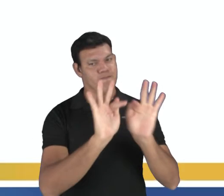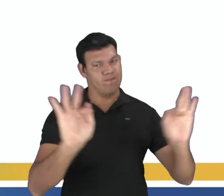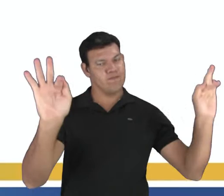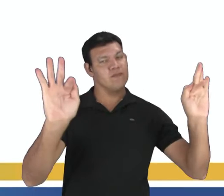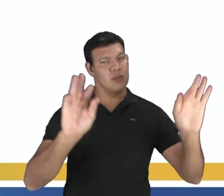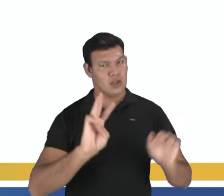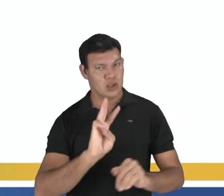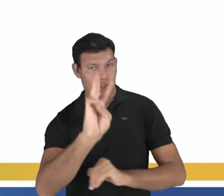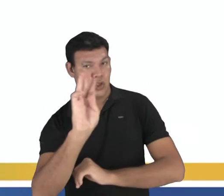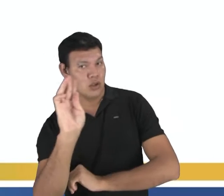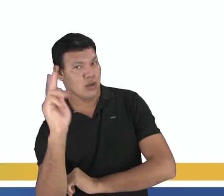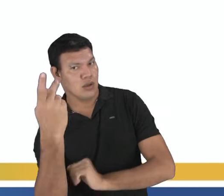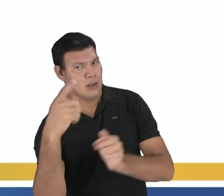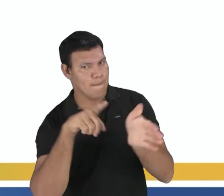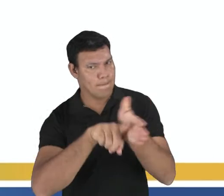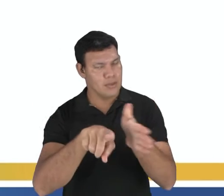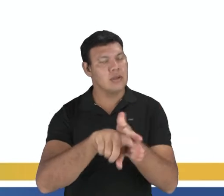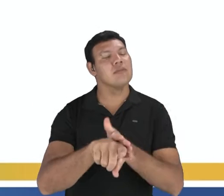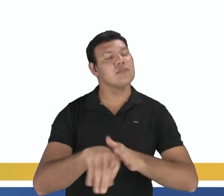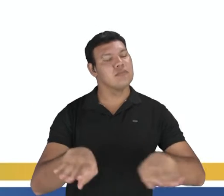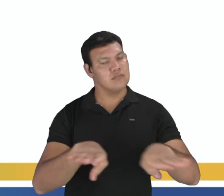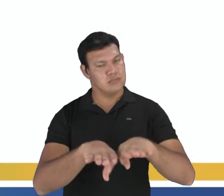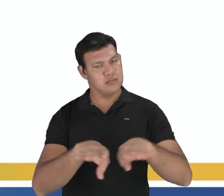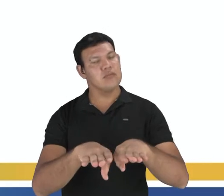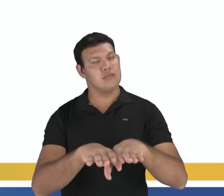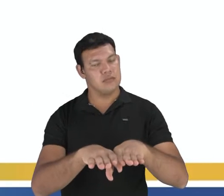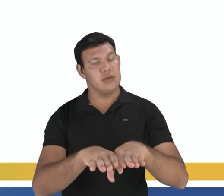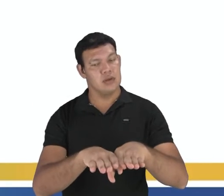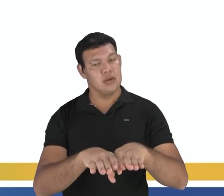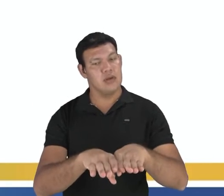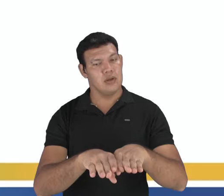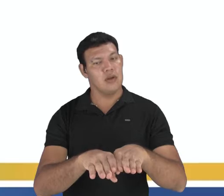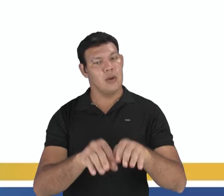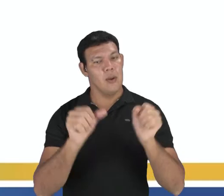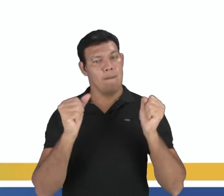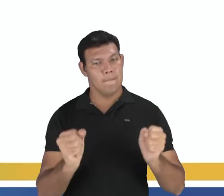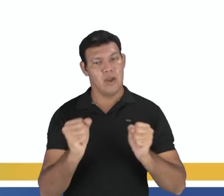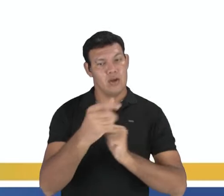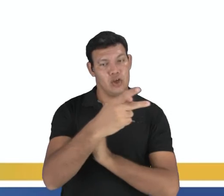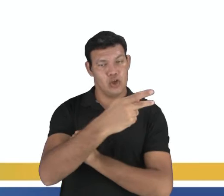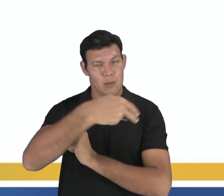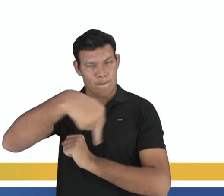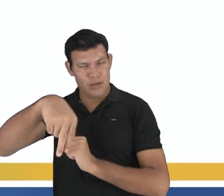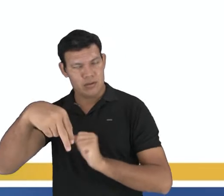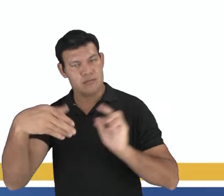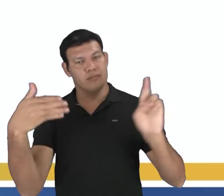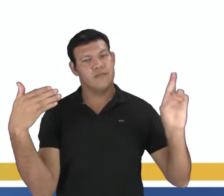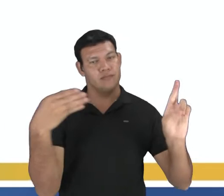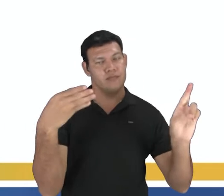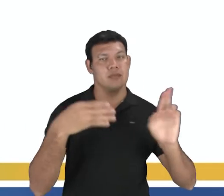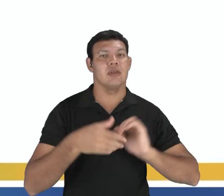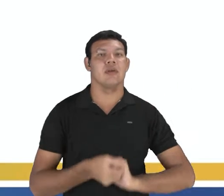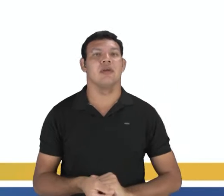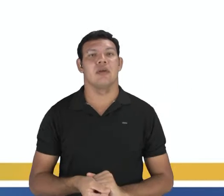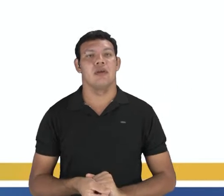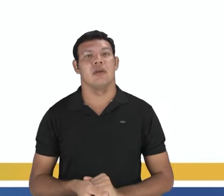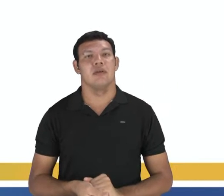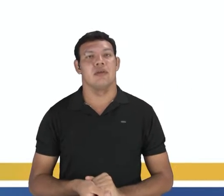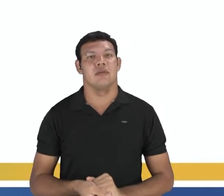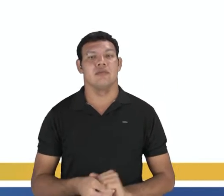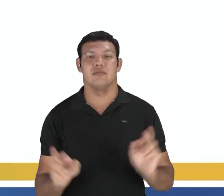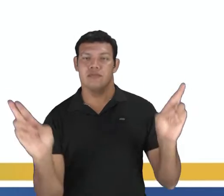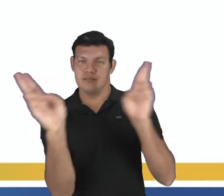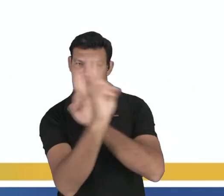buggy way she questions vão aparecer como pronomes relativos né O que são pronomes relativos são